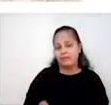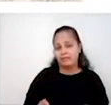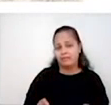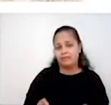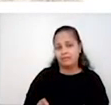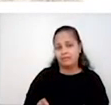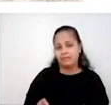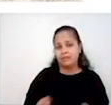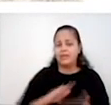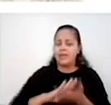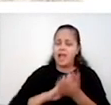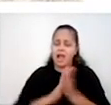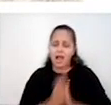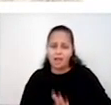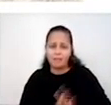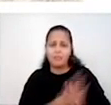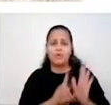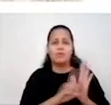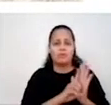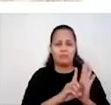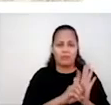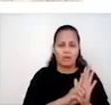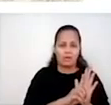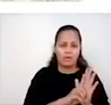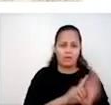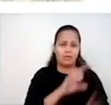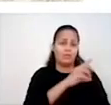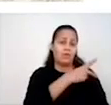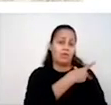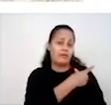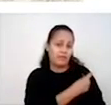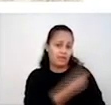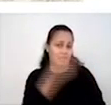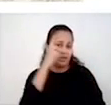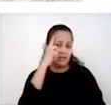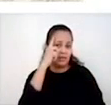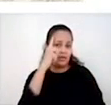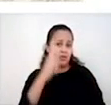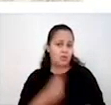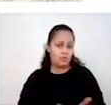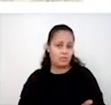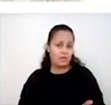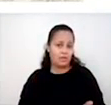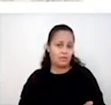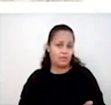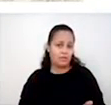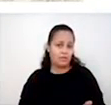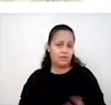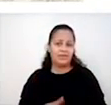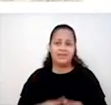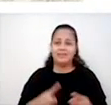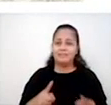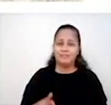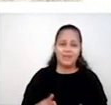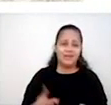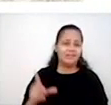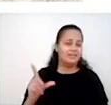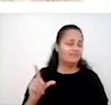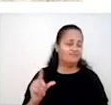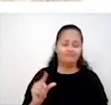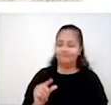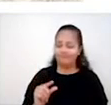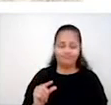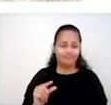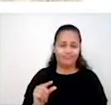e acabou com o decreto da vacinação obrigatória. No entanto, isso não diminuiu as perdas